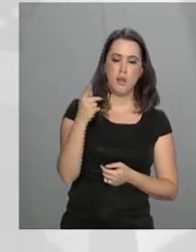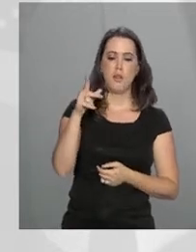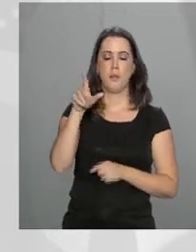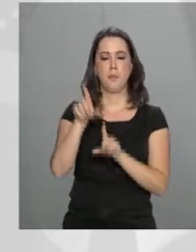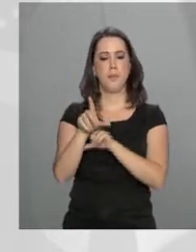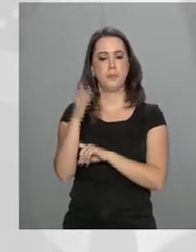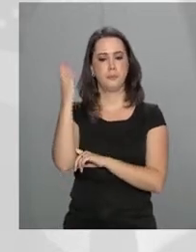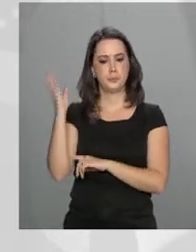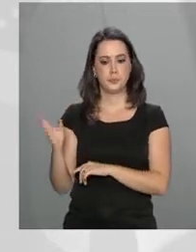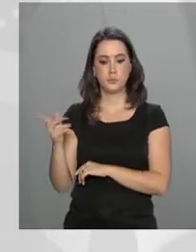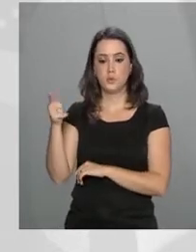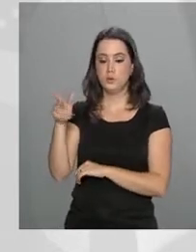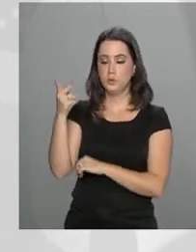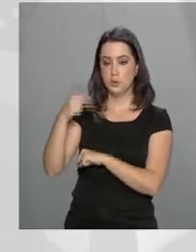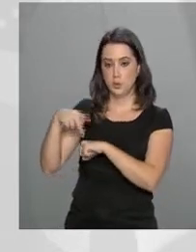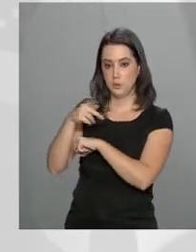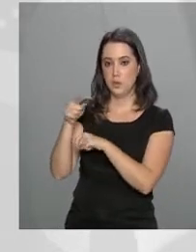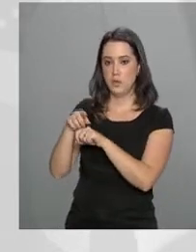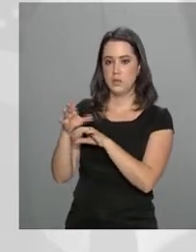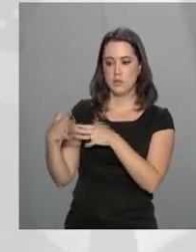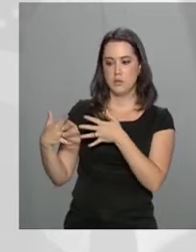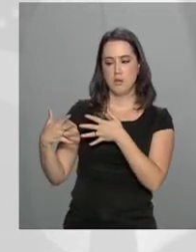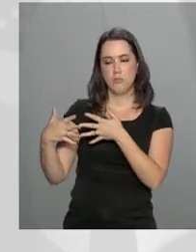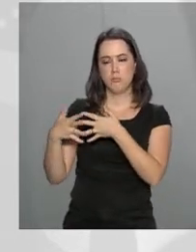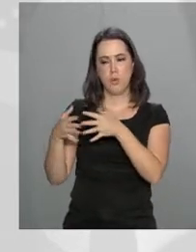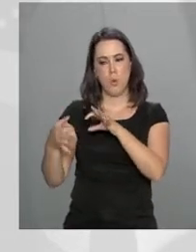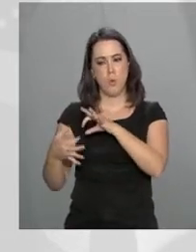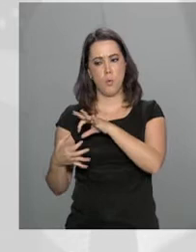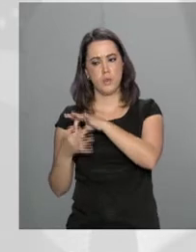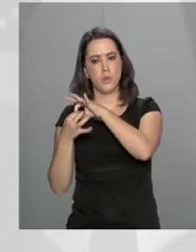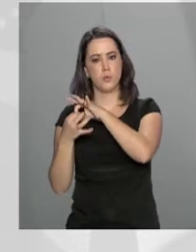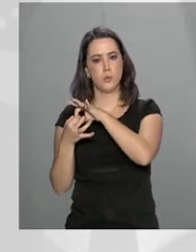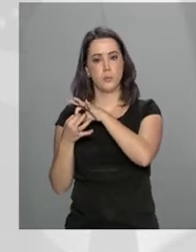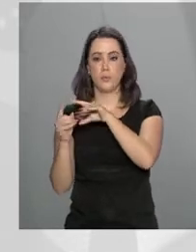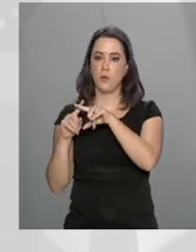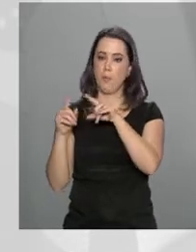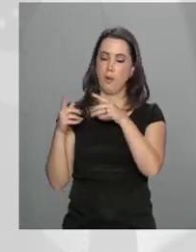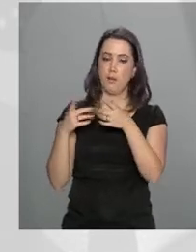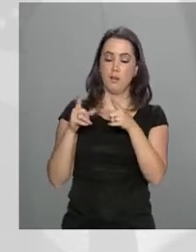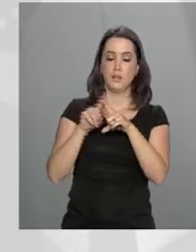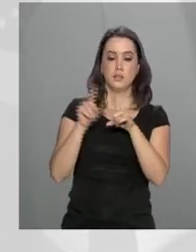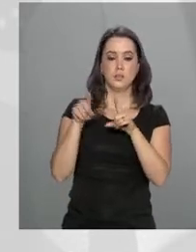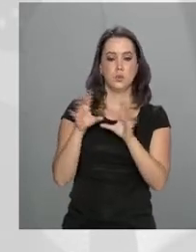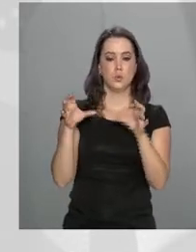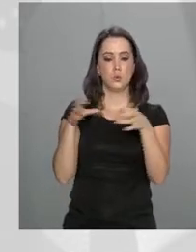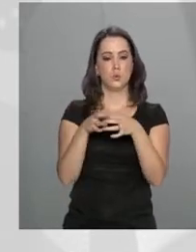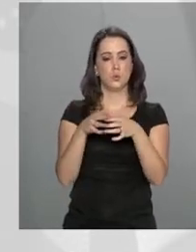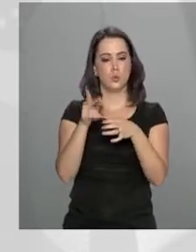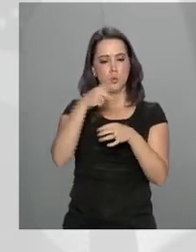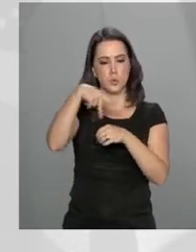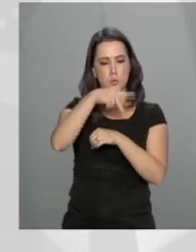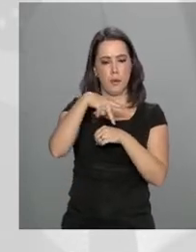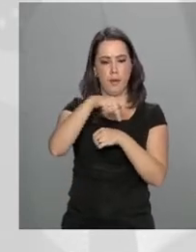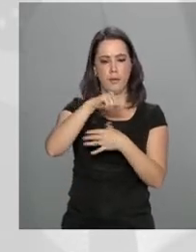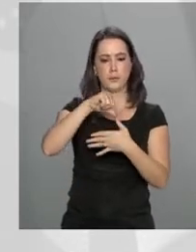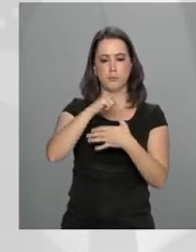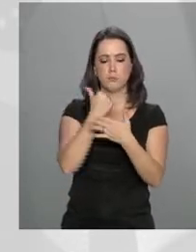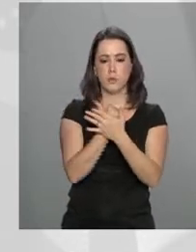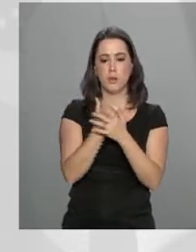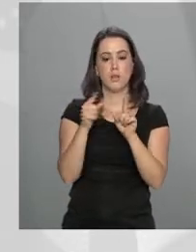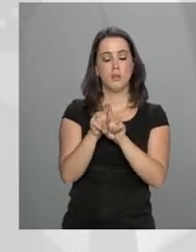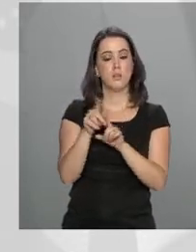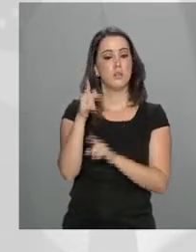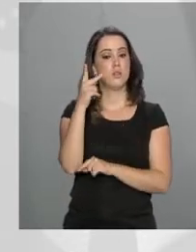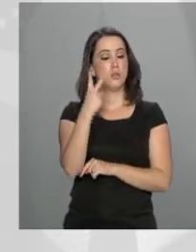e suriname são estados associados juntos os países do bloco têm um pib o produto em no bruto